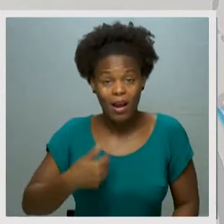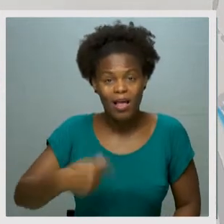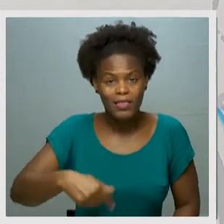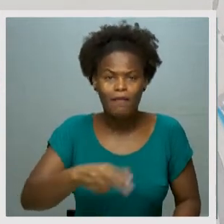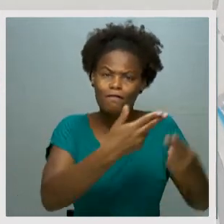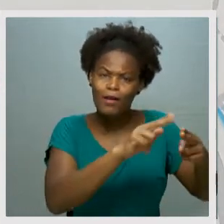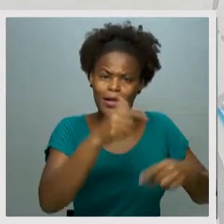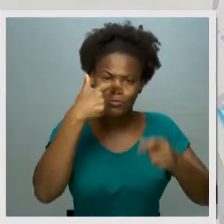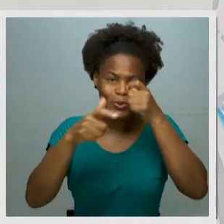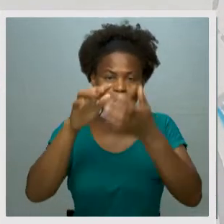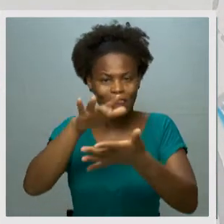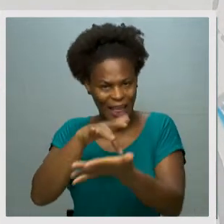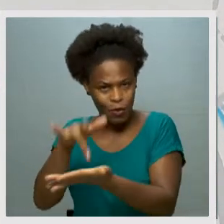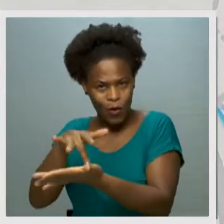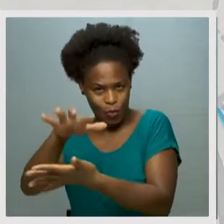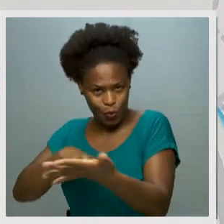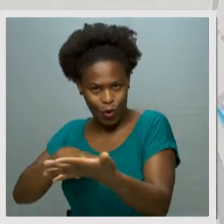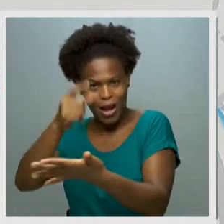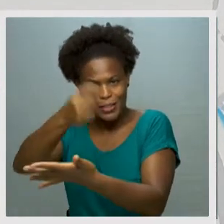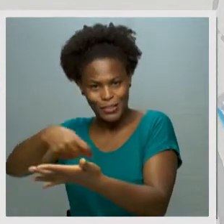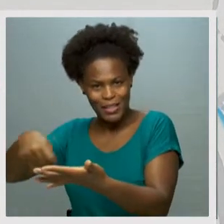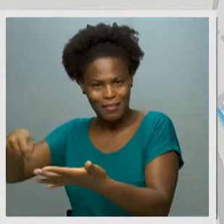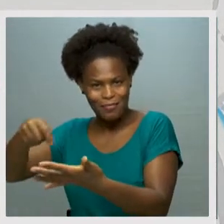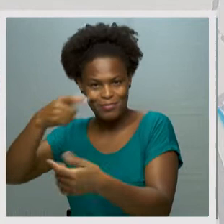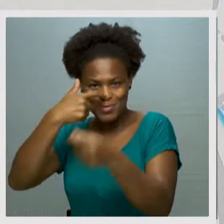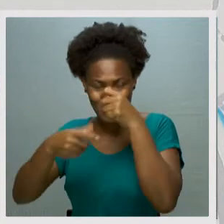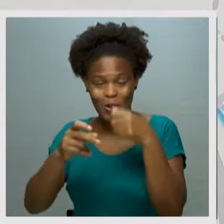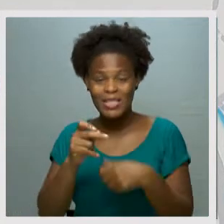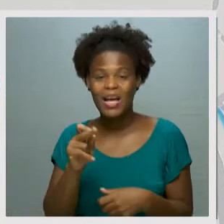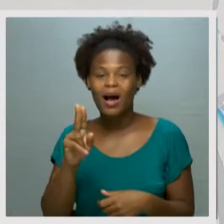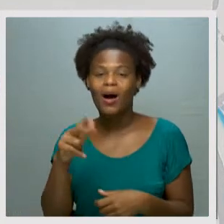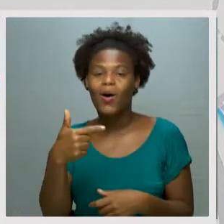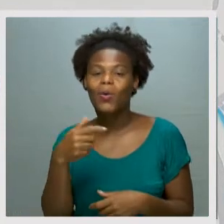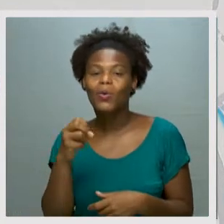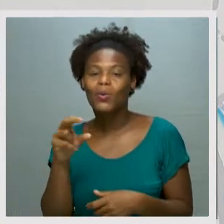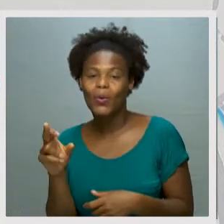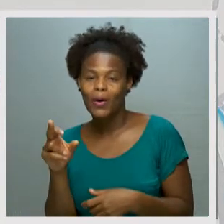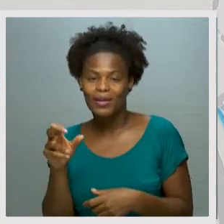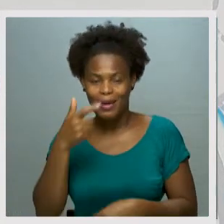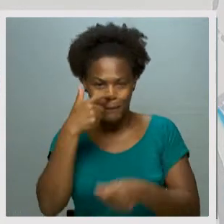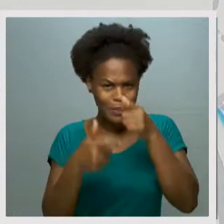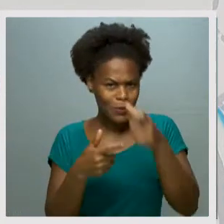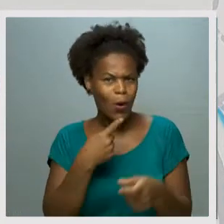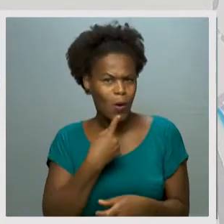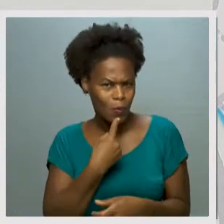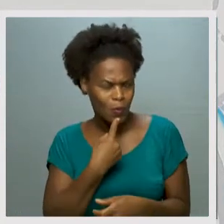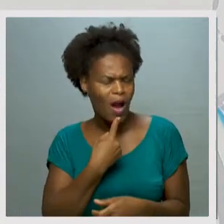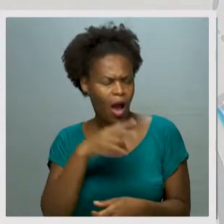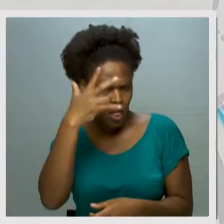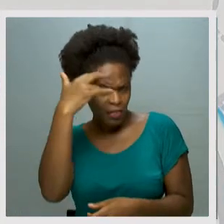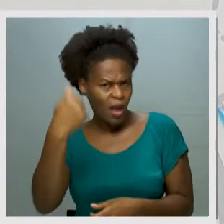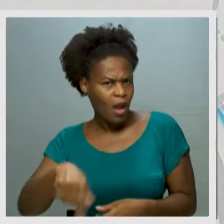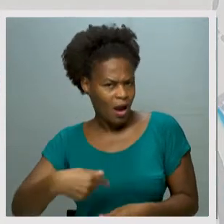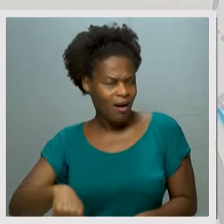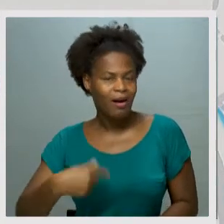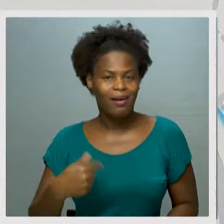vários autores, pessoas que, muitas delas, digamos assim, são pessoas inspiradas